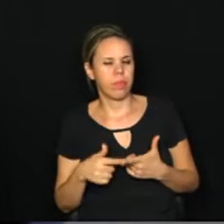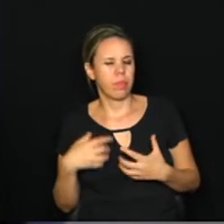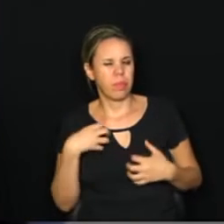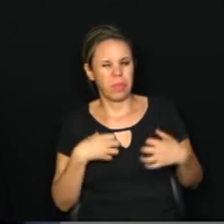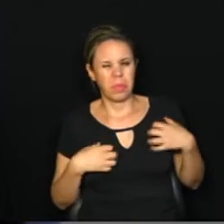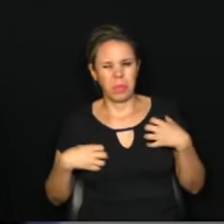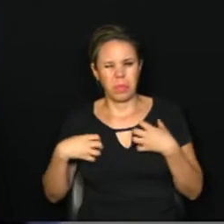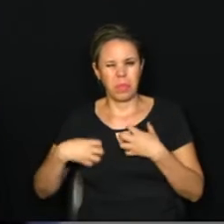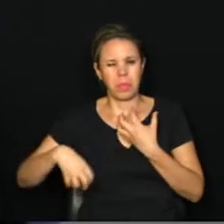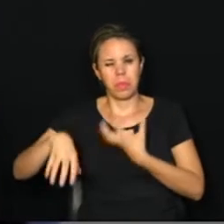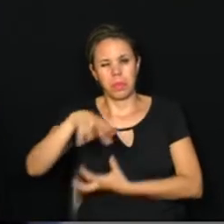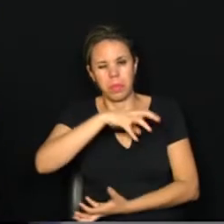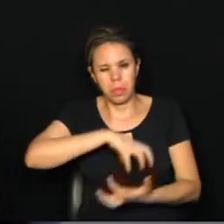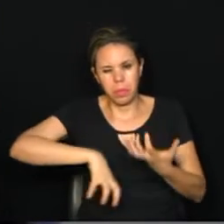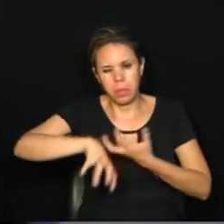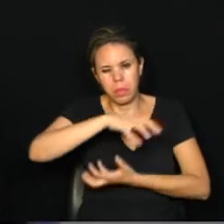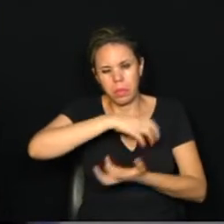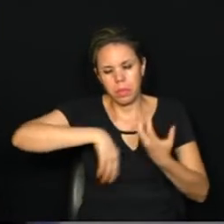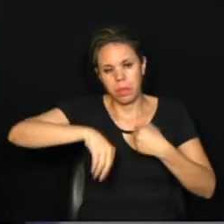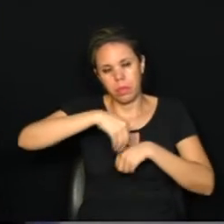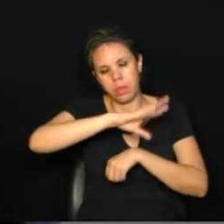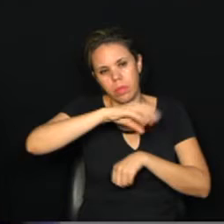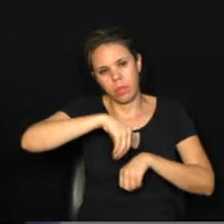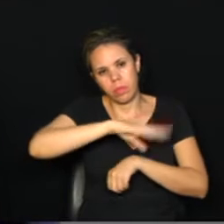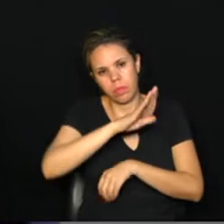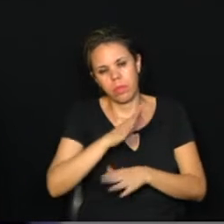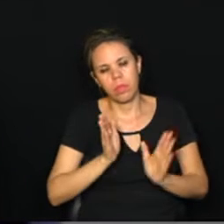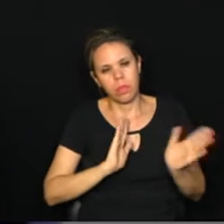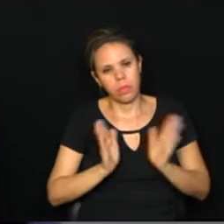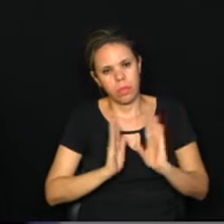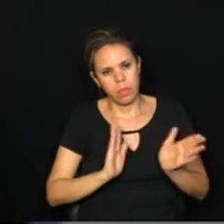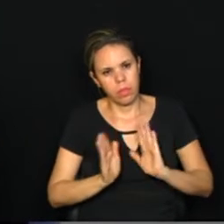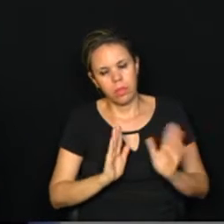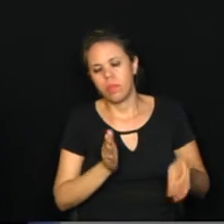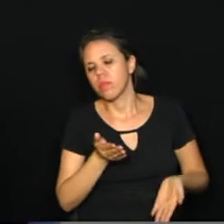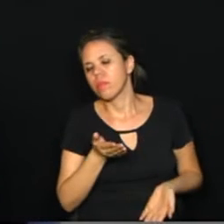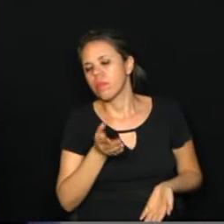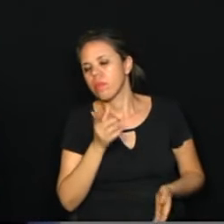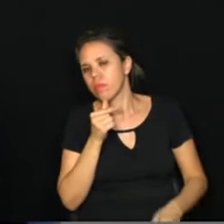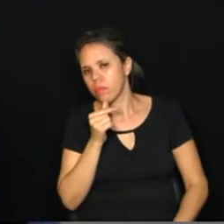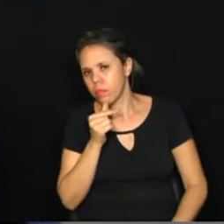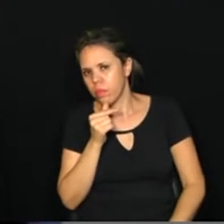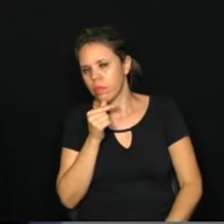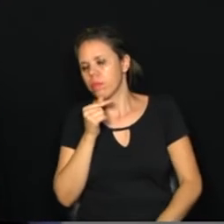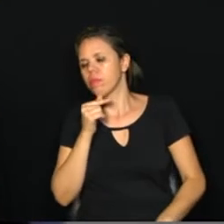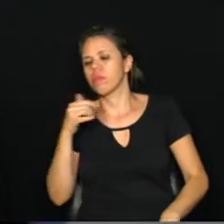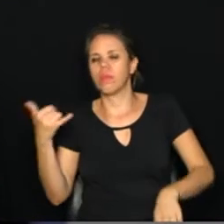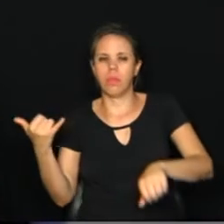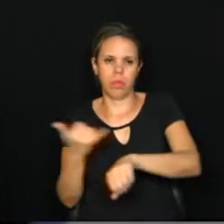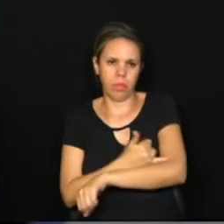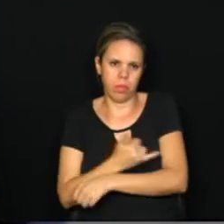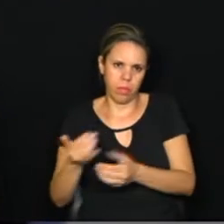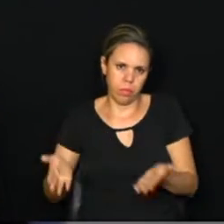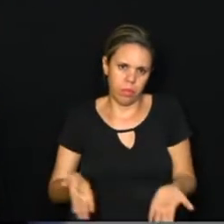situação difícil para você levar carro-pipa, você levar toda a infraestrutura para as